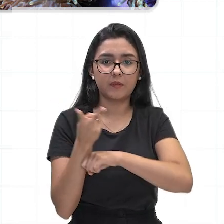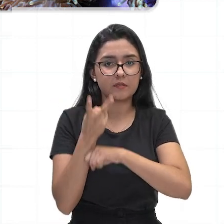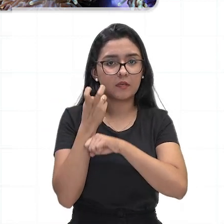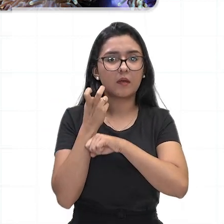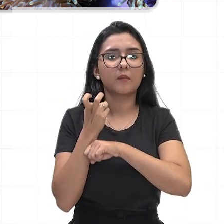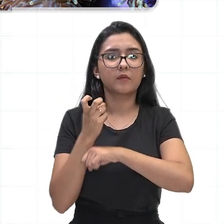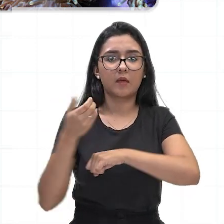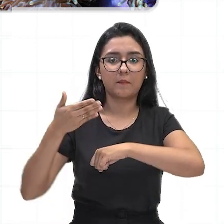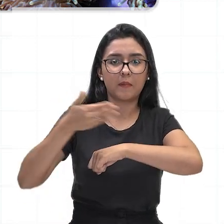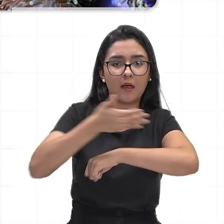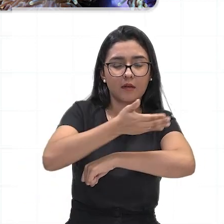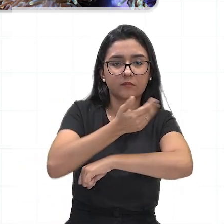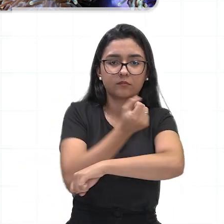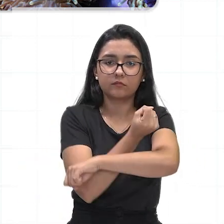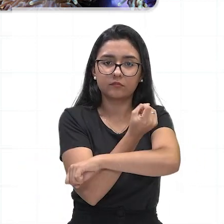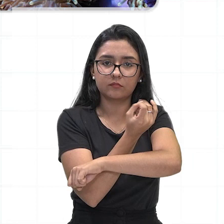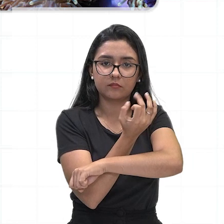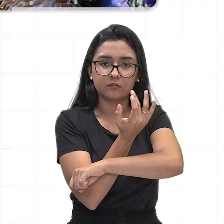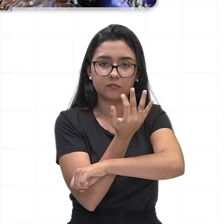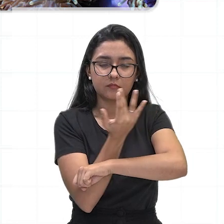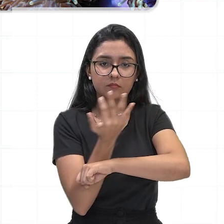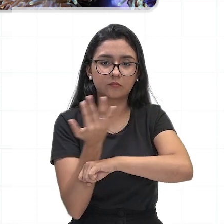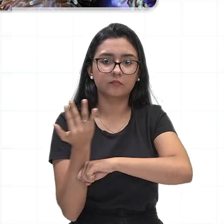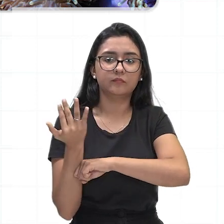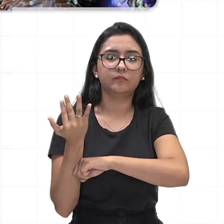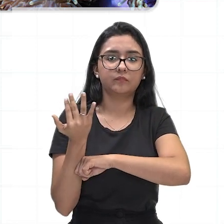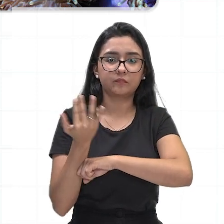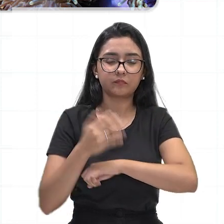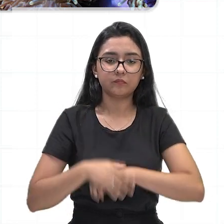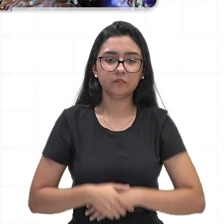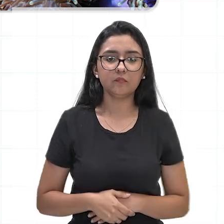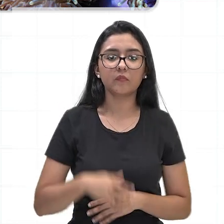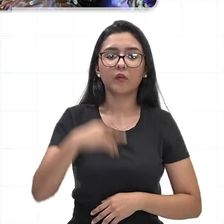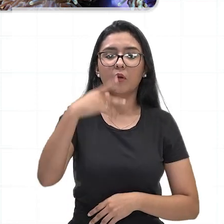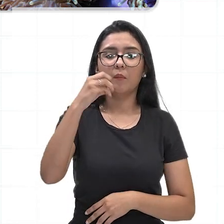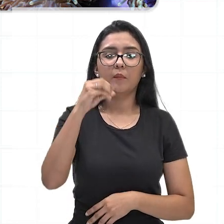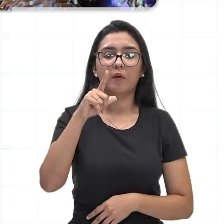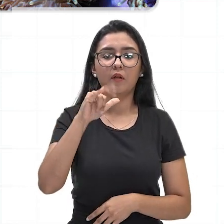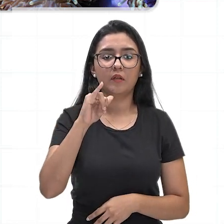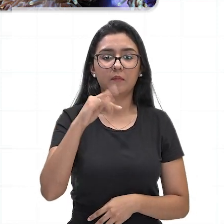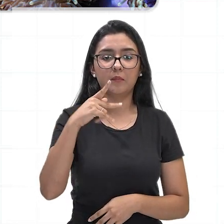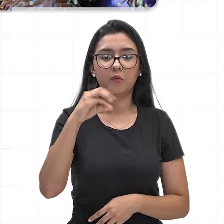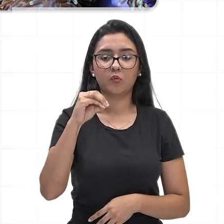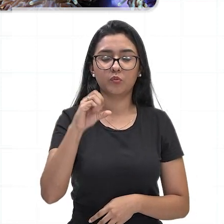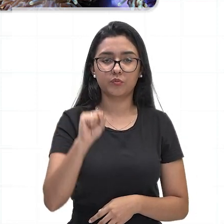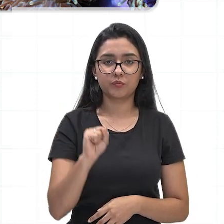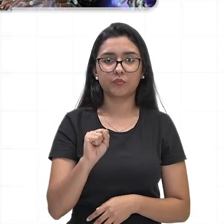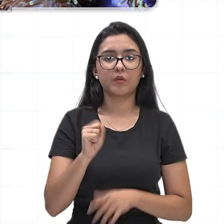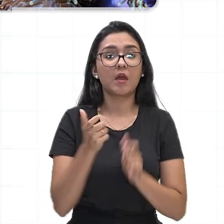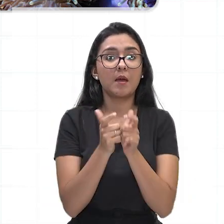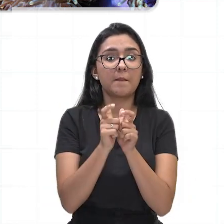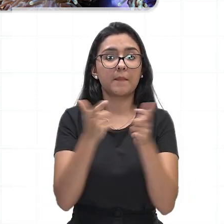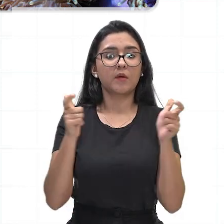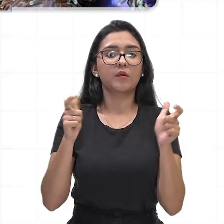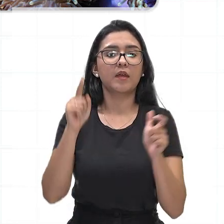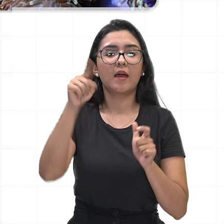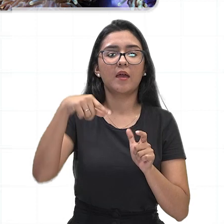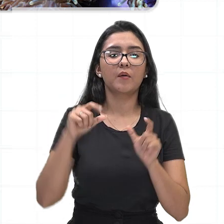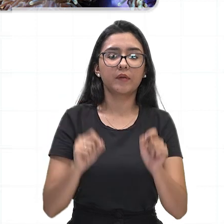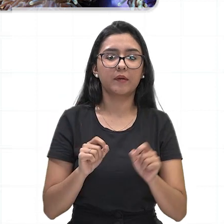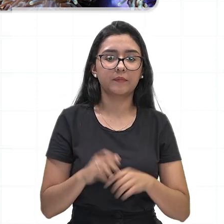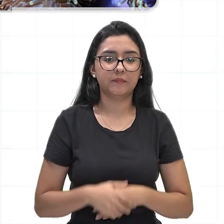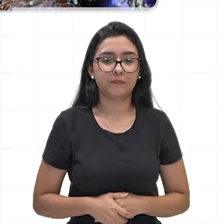por peixes. Então, esses são corais ou pólipos. Os pólipos são, em sua grande maioria,